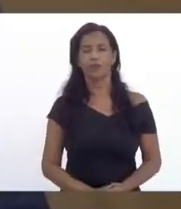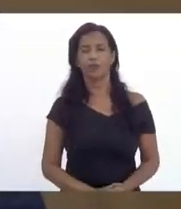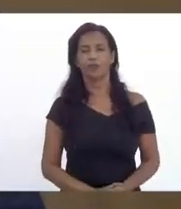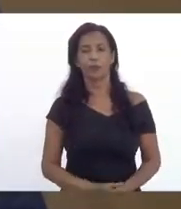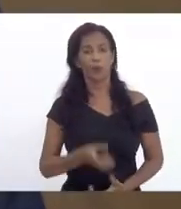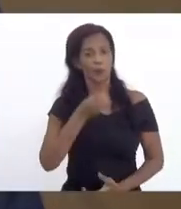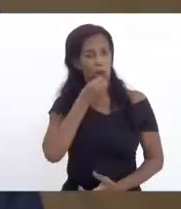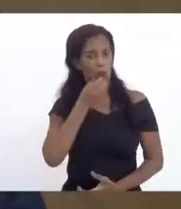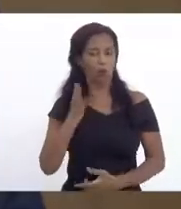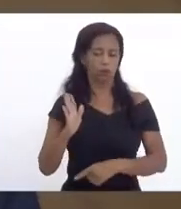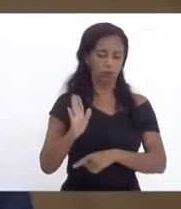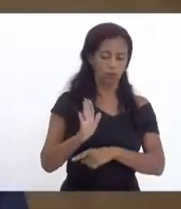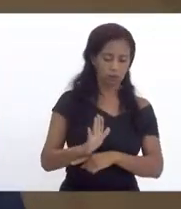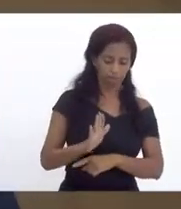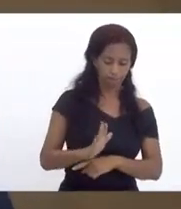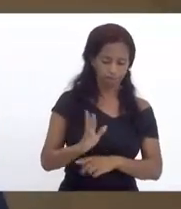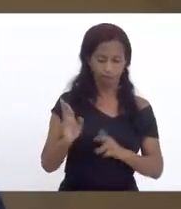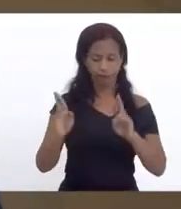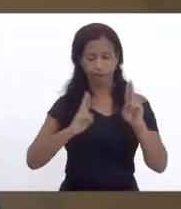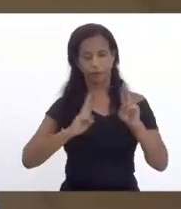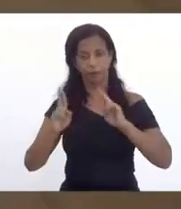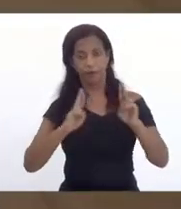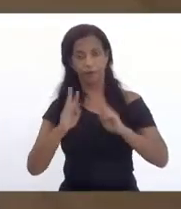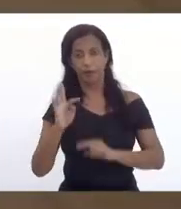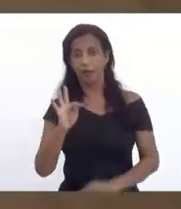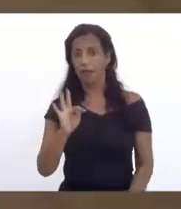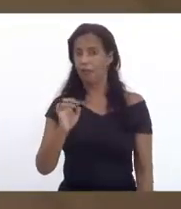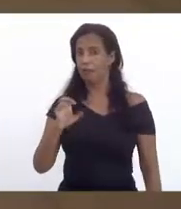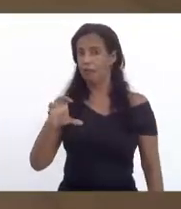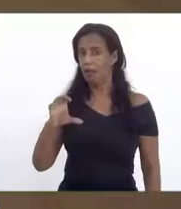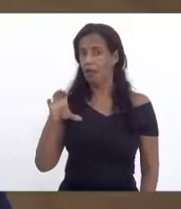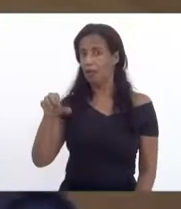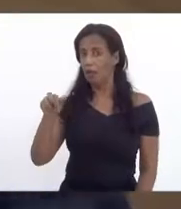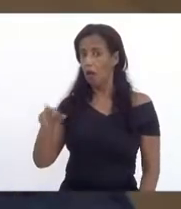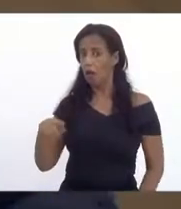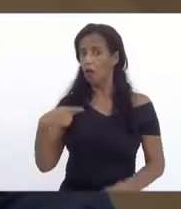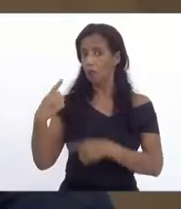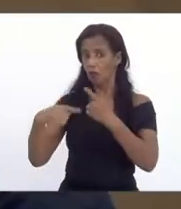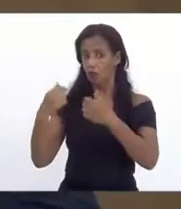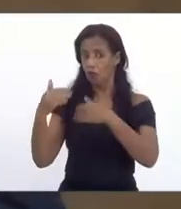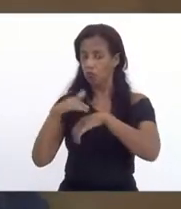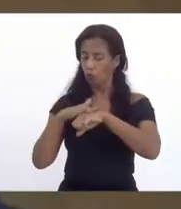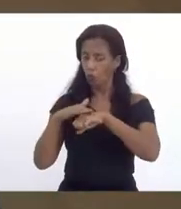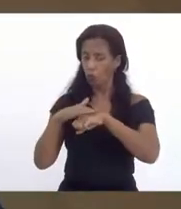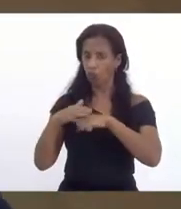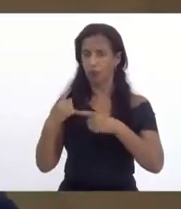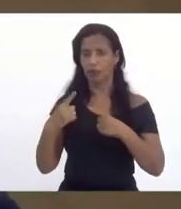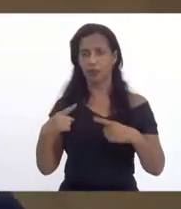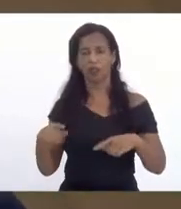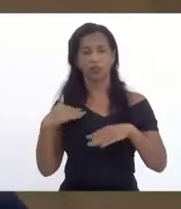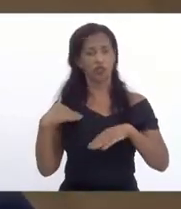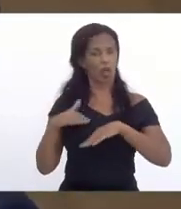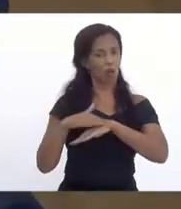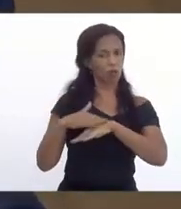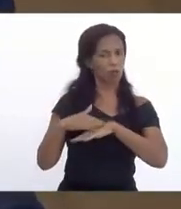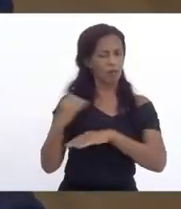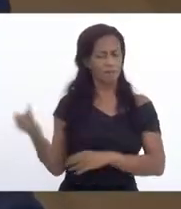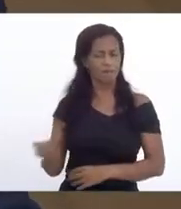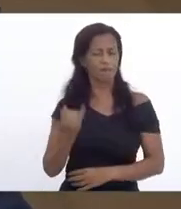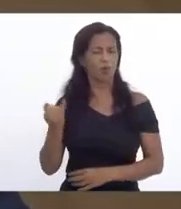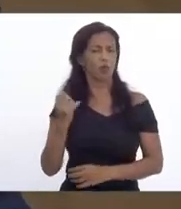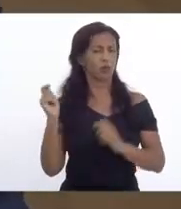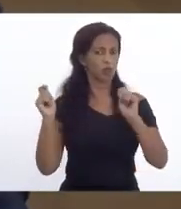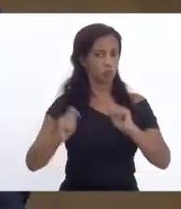Muito boa a contribuição. E, em relação à Tec Campus, vamos falar mais detalhadamente aqui. Comecei com o Raul. É fundamental que a gente